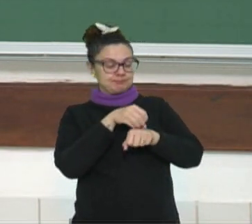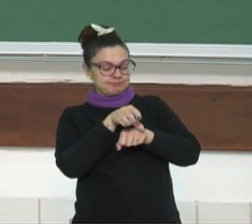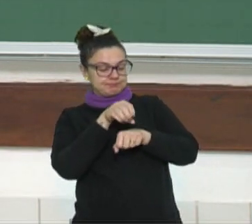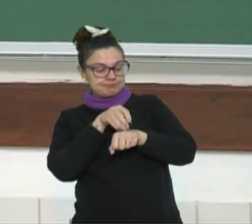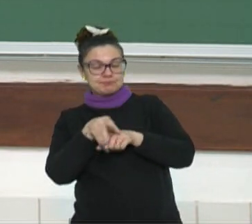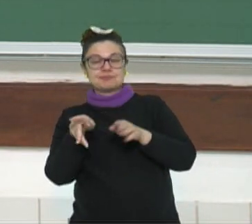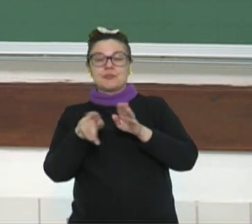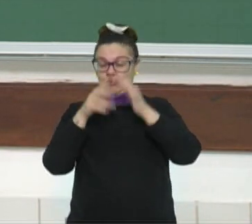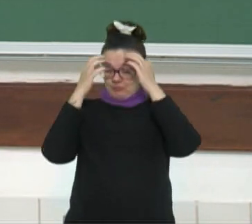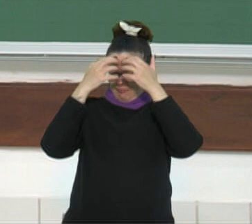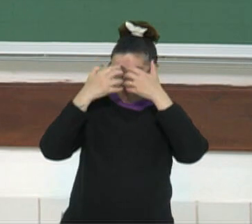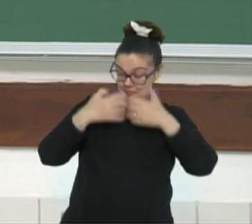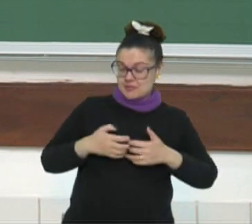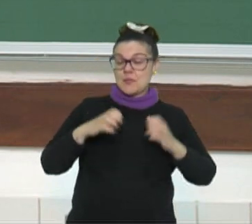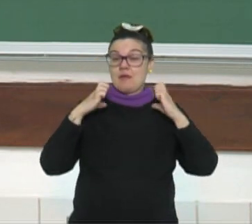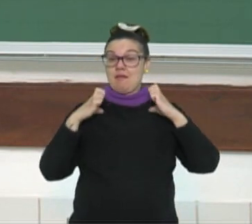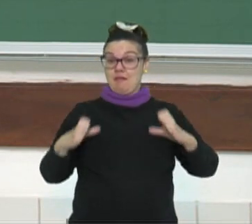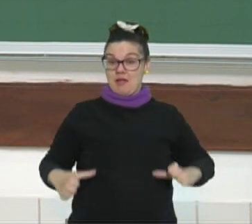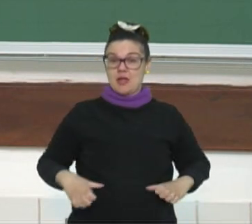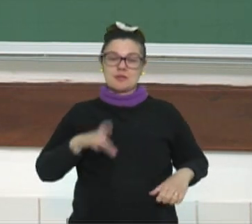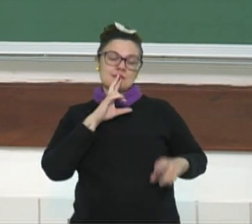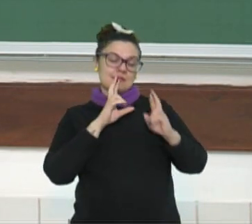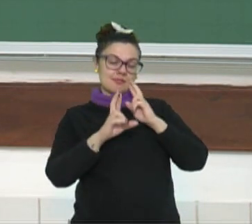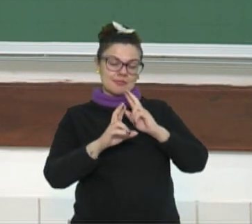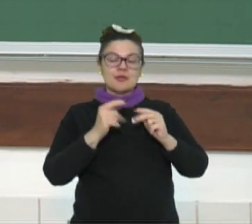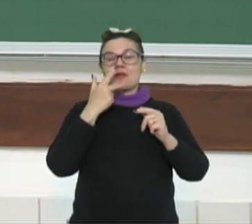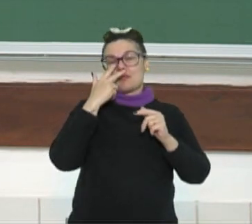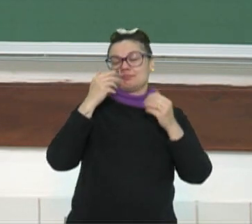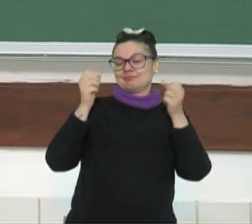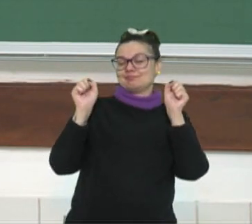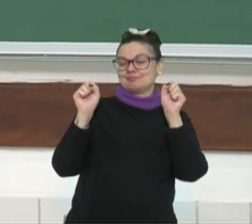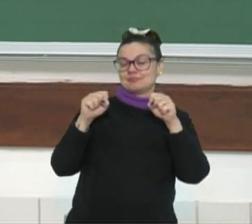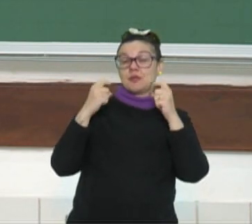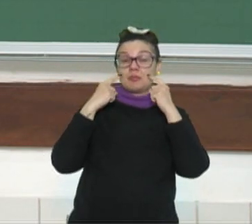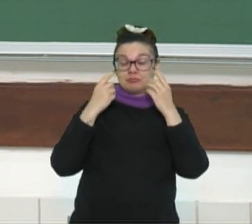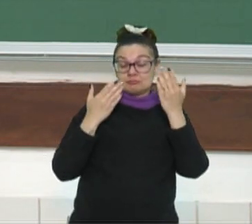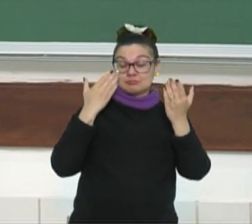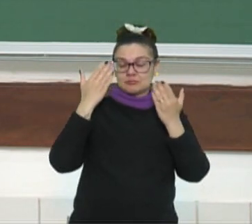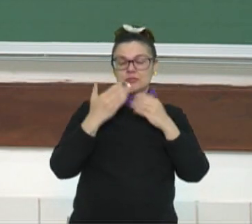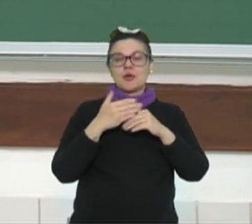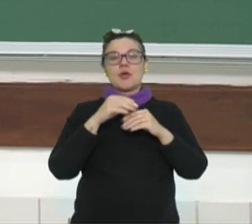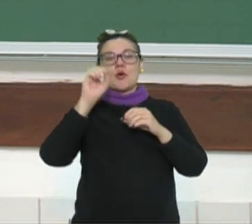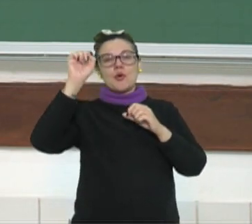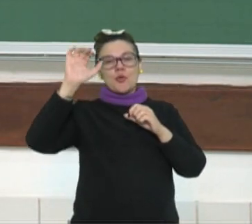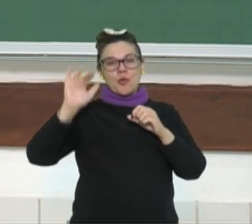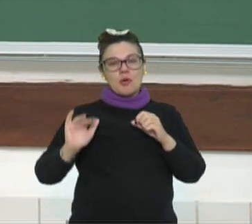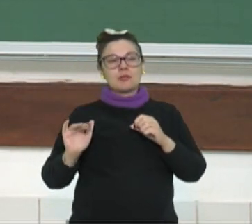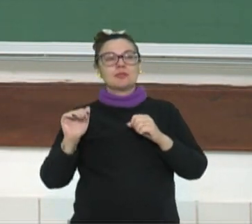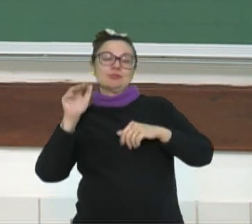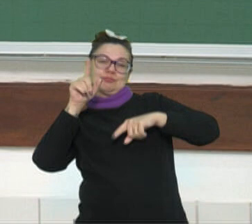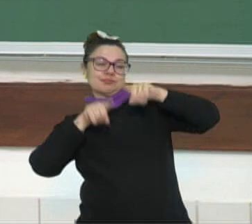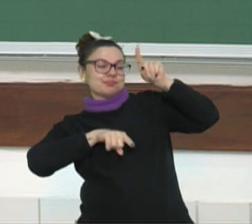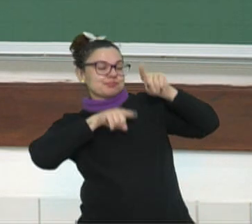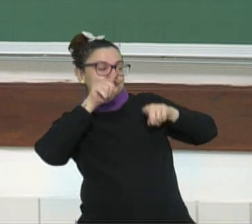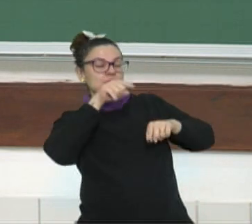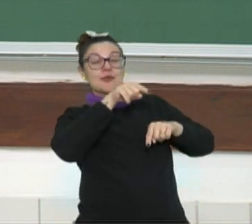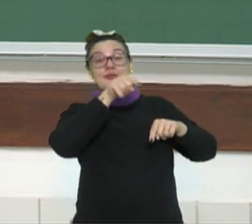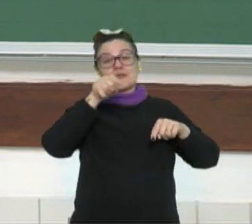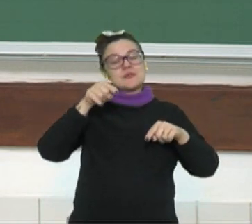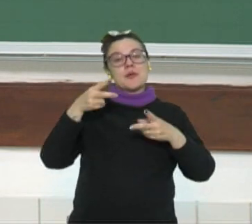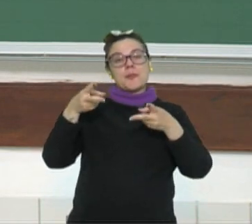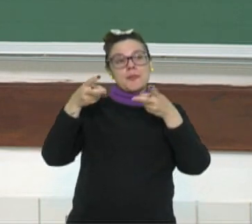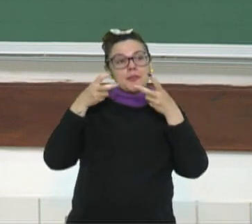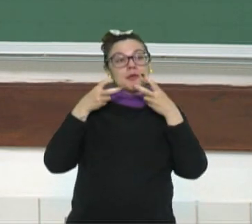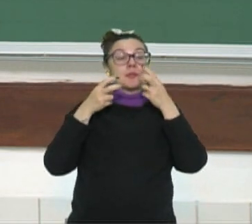esse pensamento ético que a gente respondeu até aqui, com certeza você já tem alguma noção. Eu coloquei numa ordem aleatória, justamente para você perceber que ela